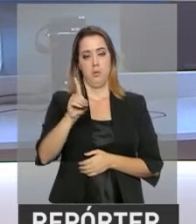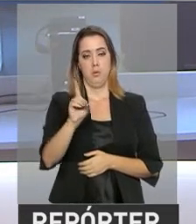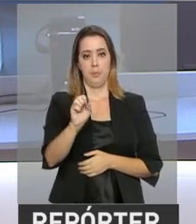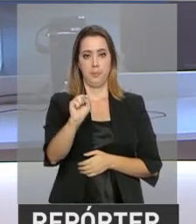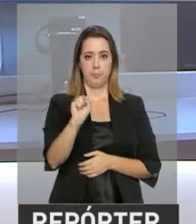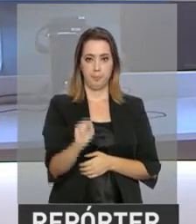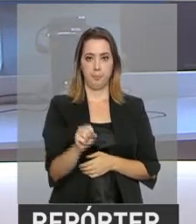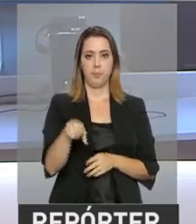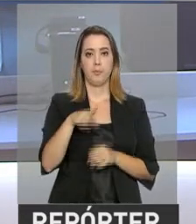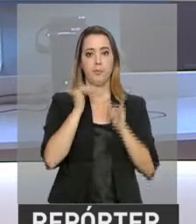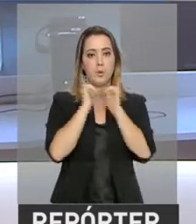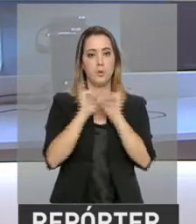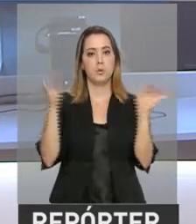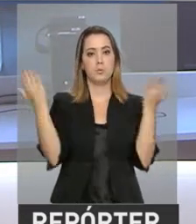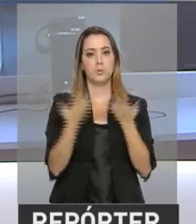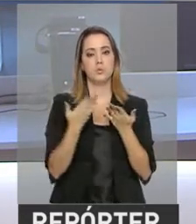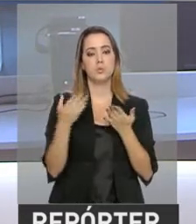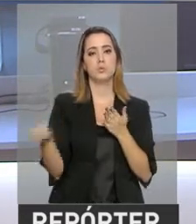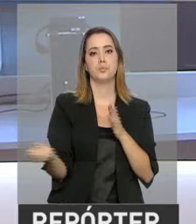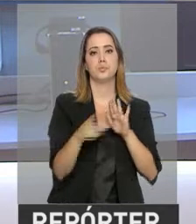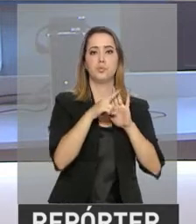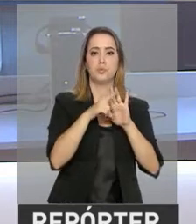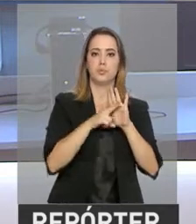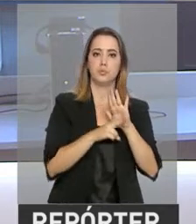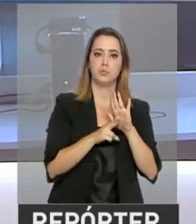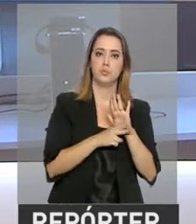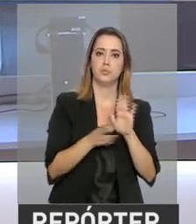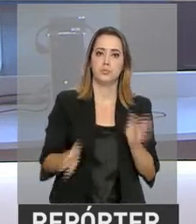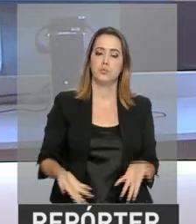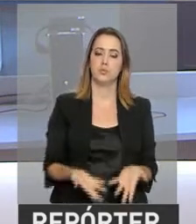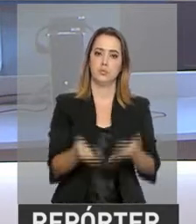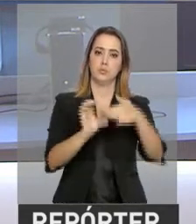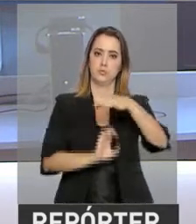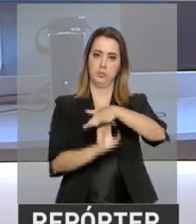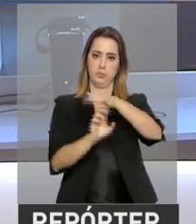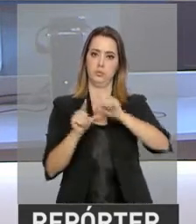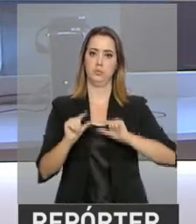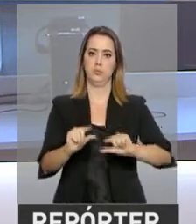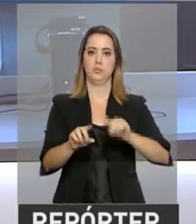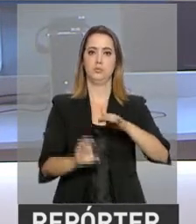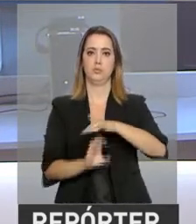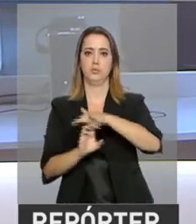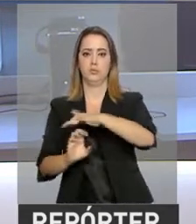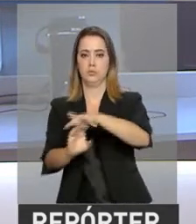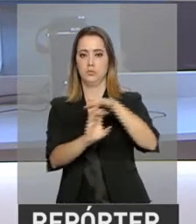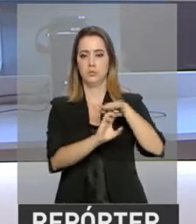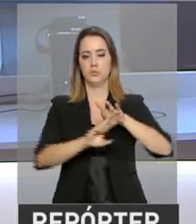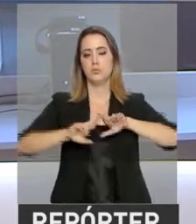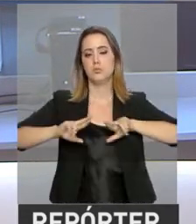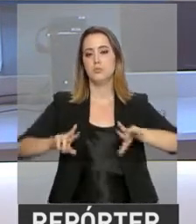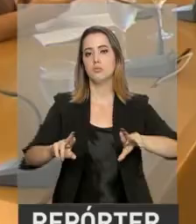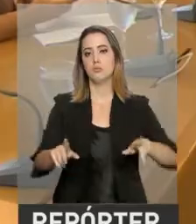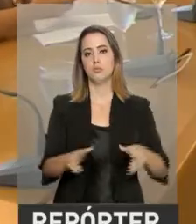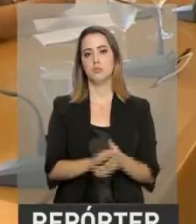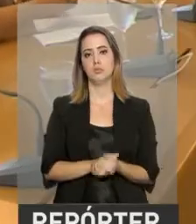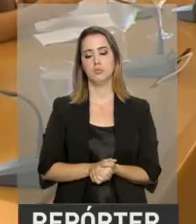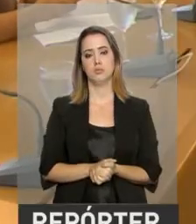bnds anunciou hoje uma série de medidas de incentivo às micro pequenas e médias empresas